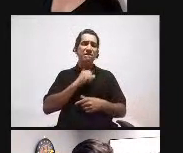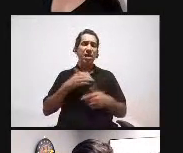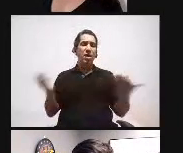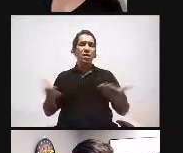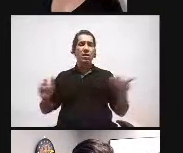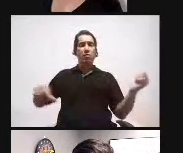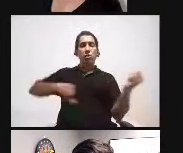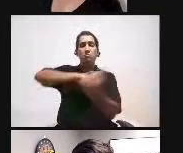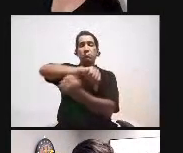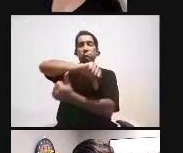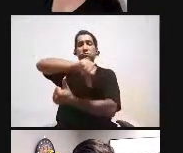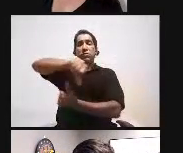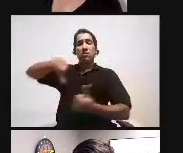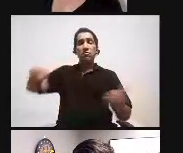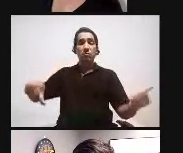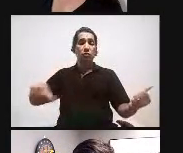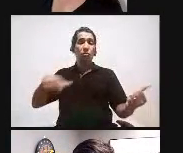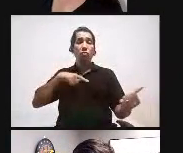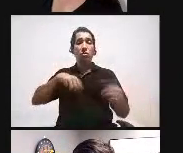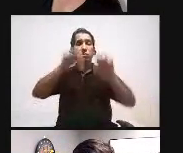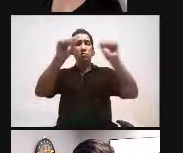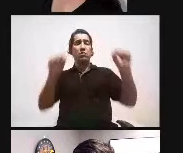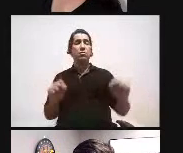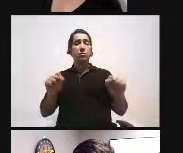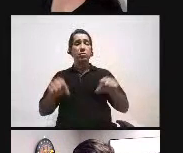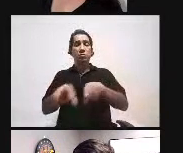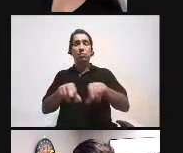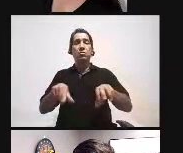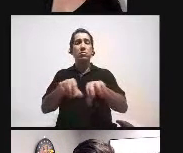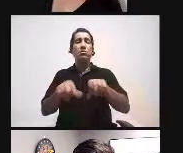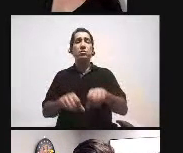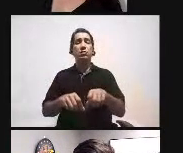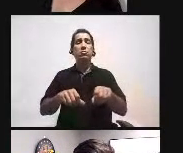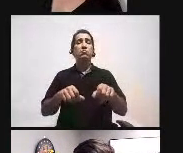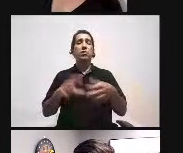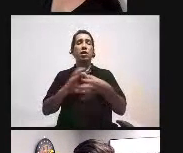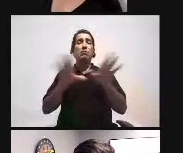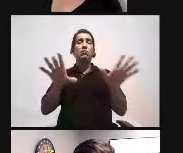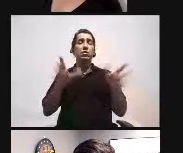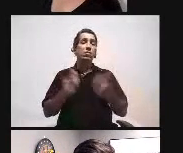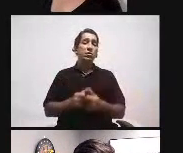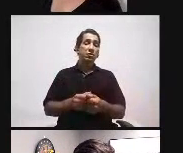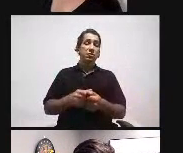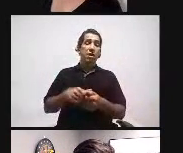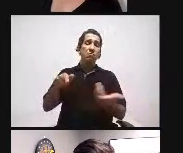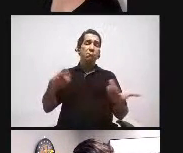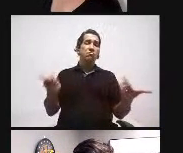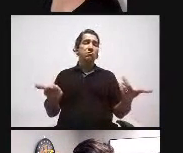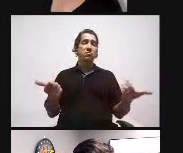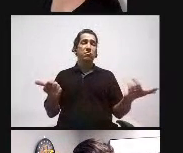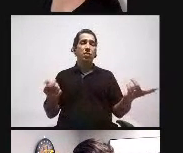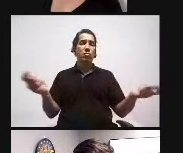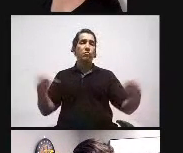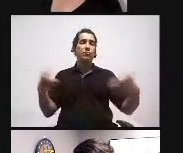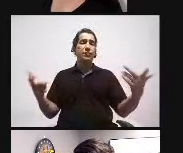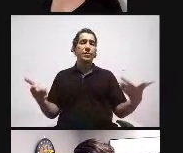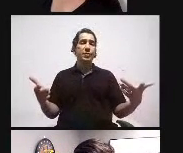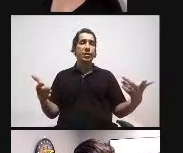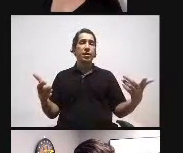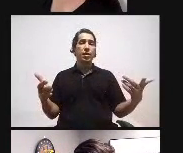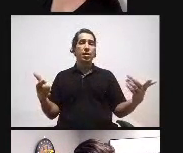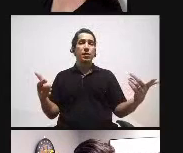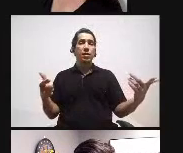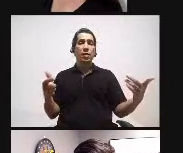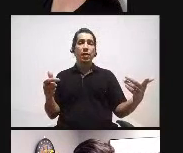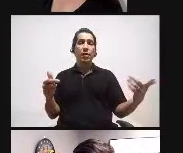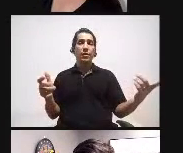de digitalização e permitir que ela, evidentemente, se conecte, né? Não serve a referência